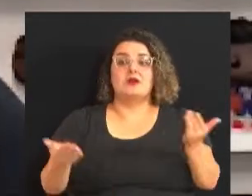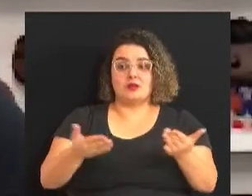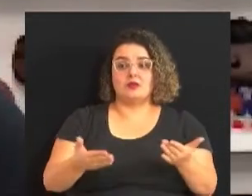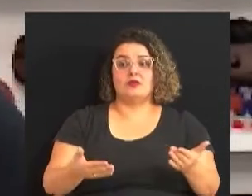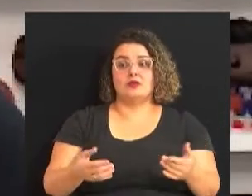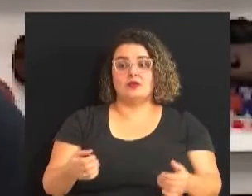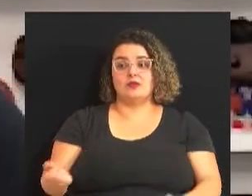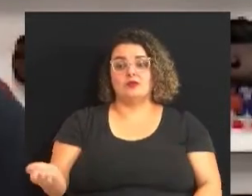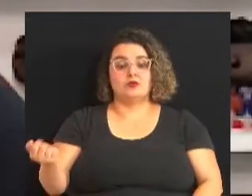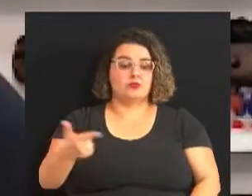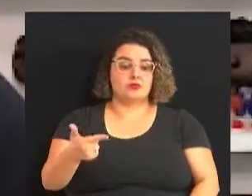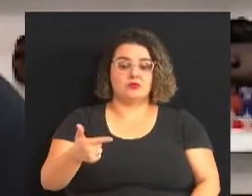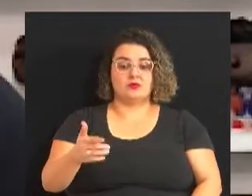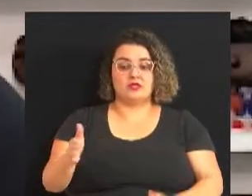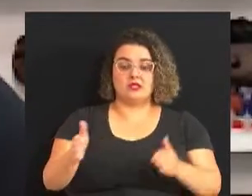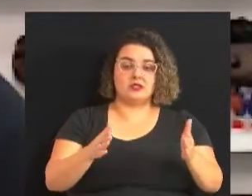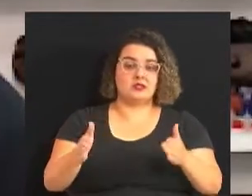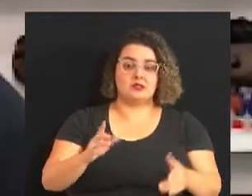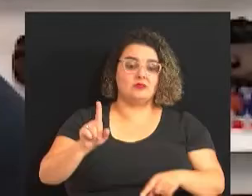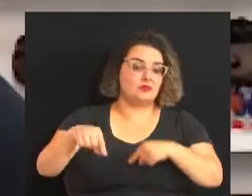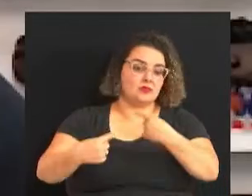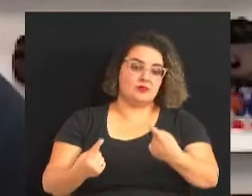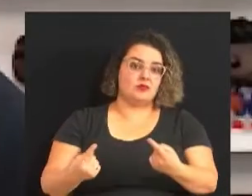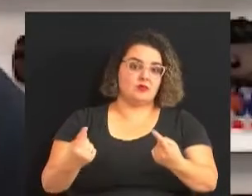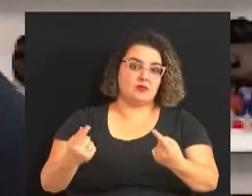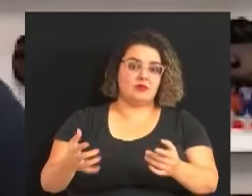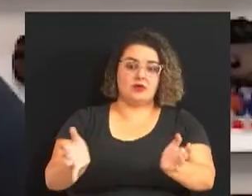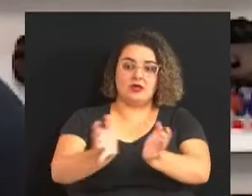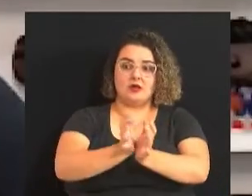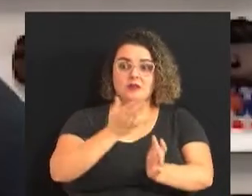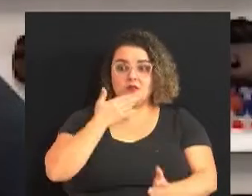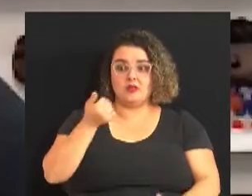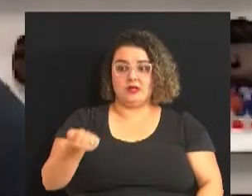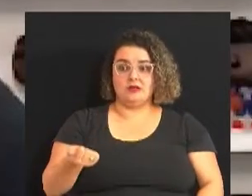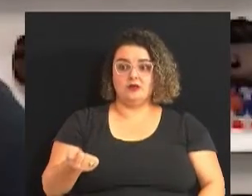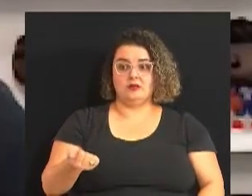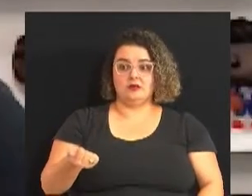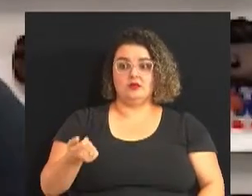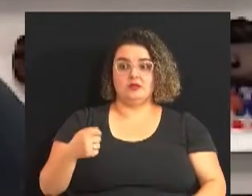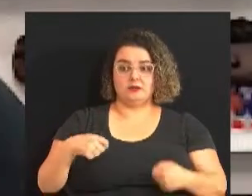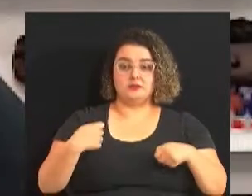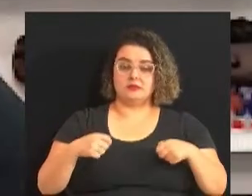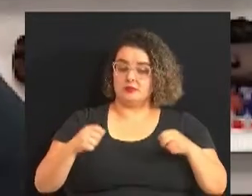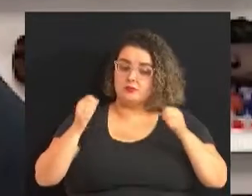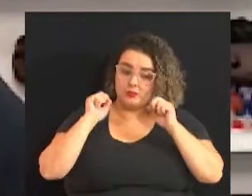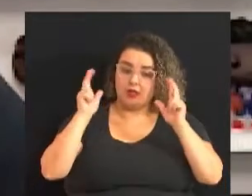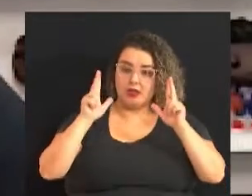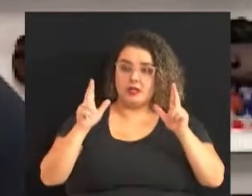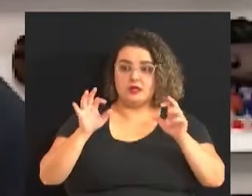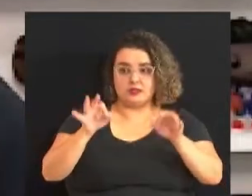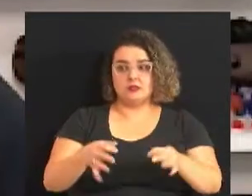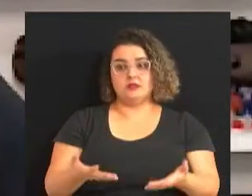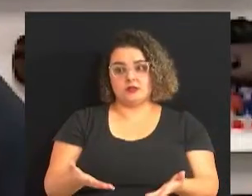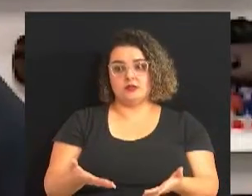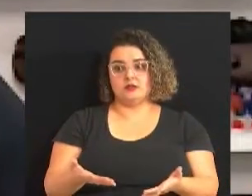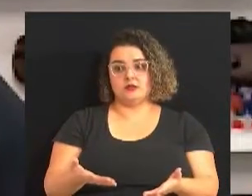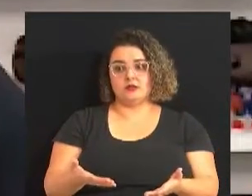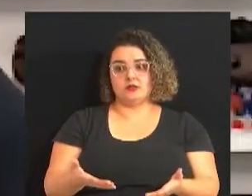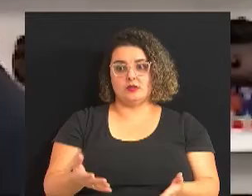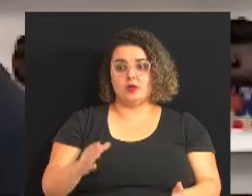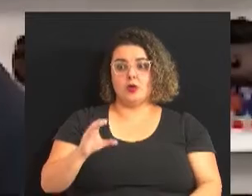nessa fase contra equipes melhores, e você tem que ter uma atenção, sem dúvida. O time